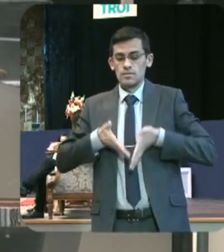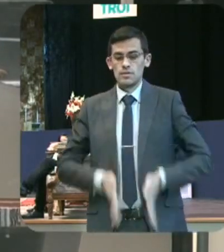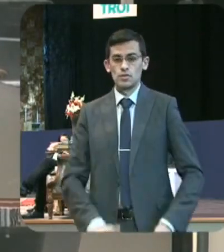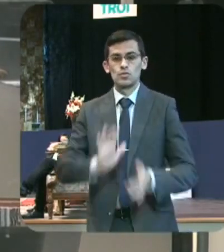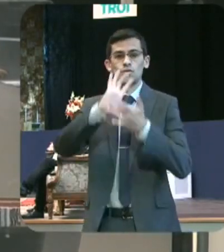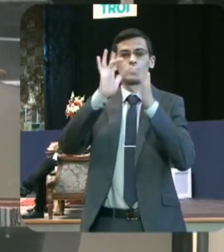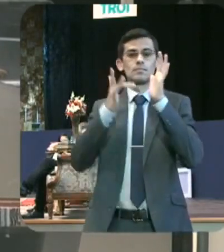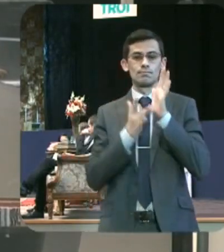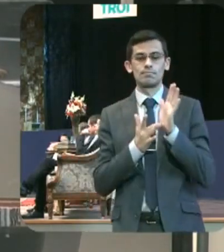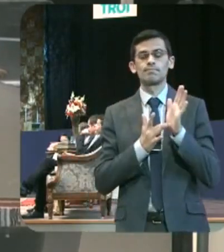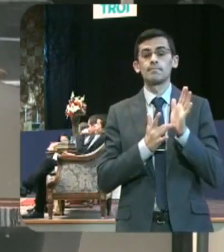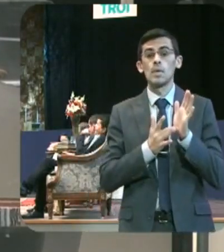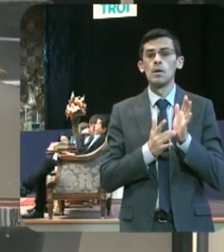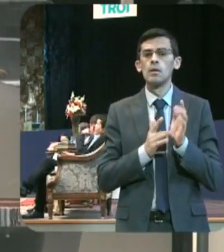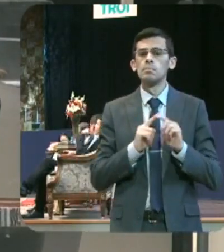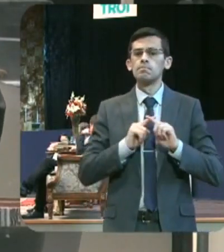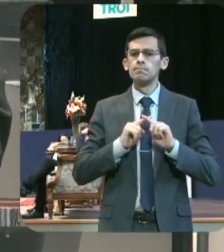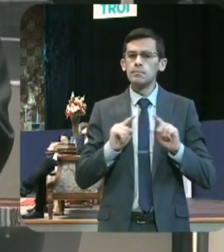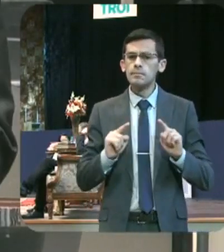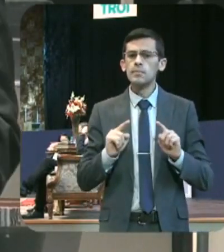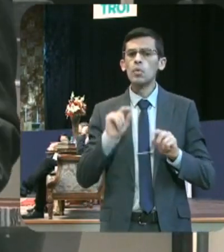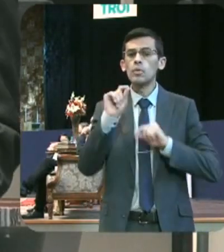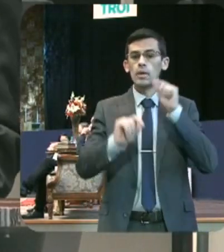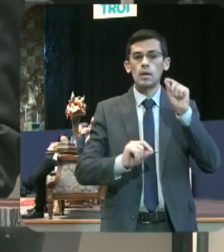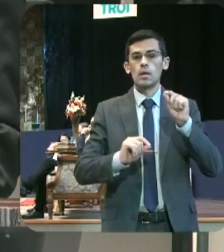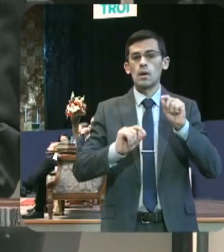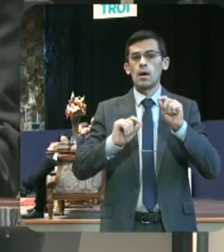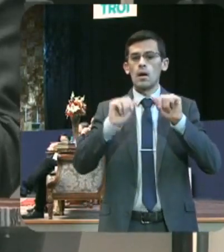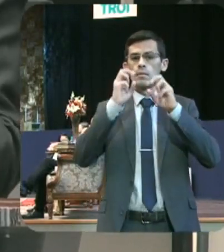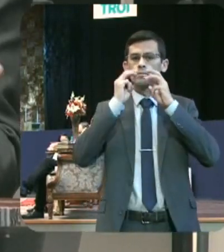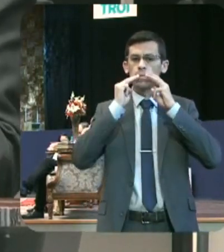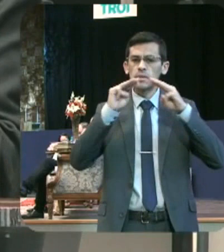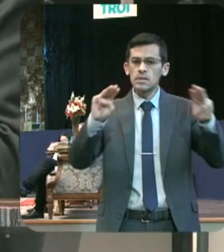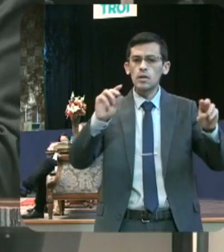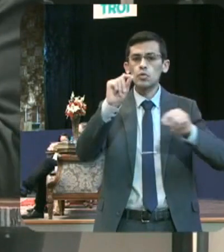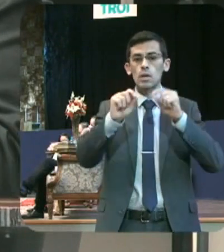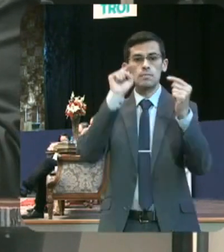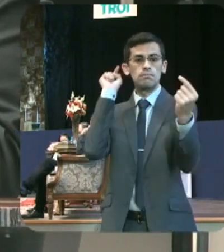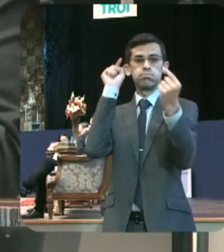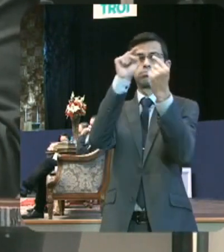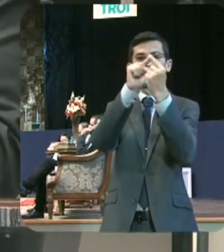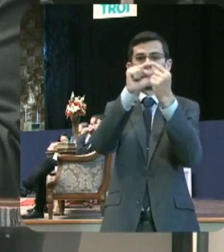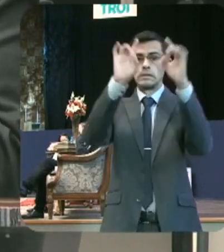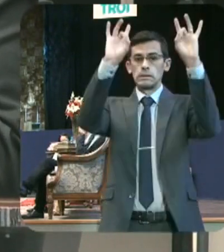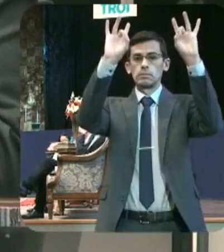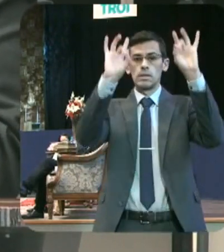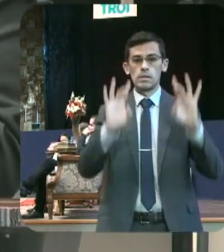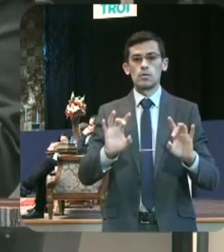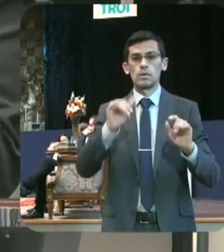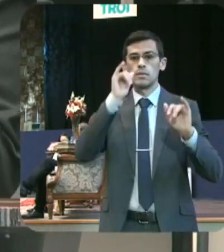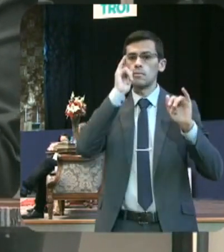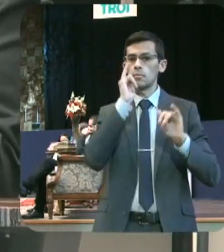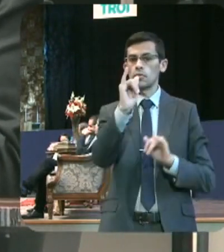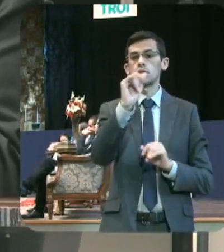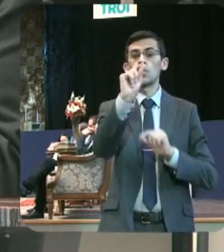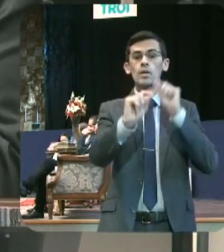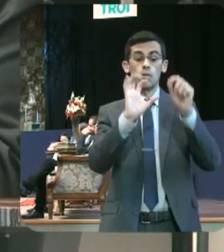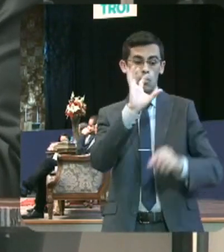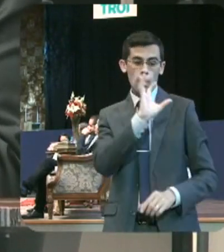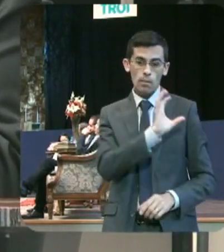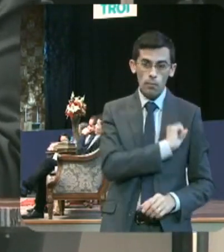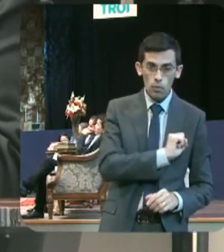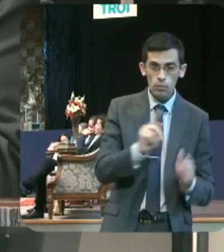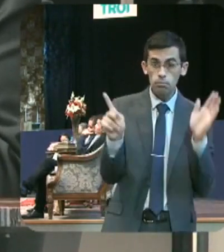nascer. E a mensagem central desta profecia é que o amor